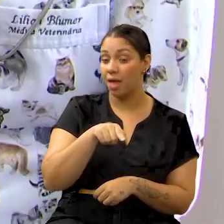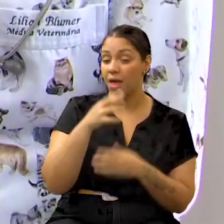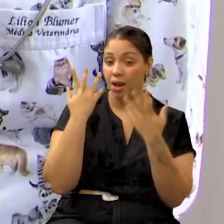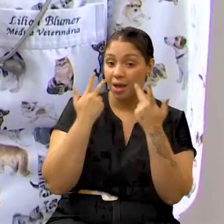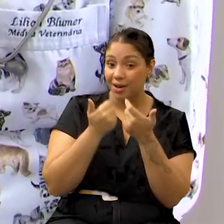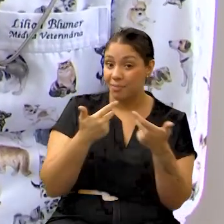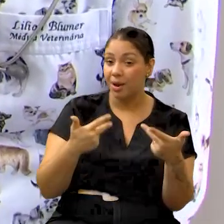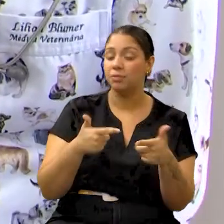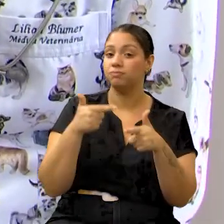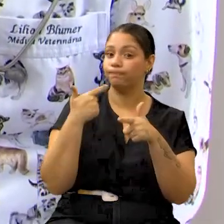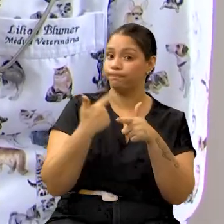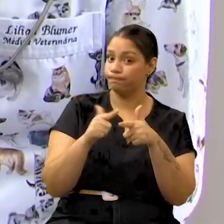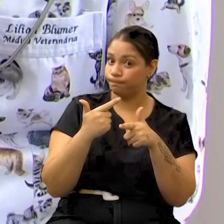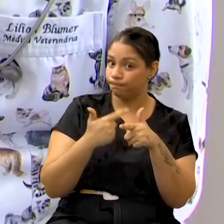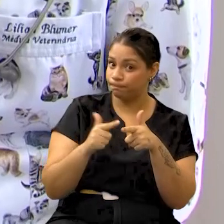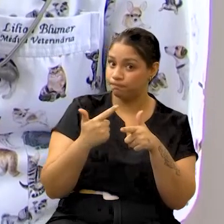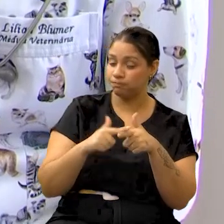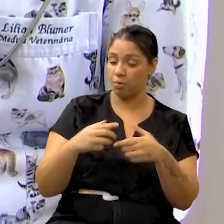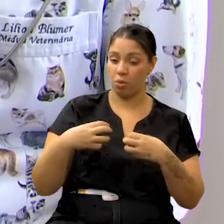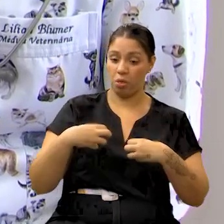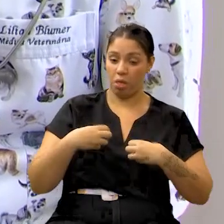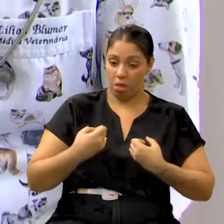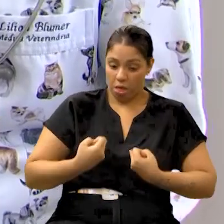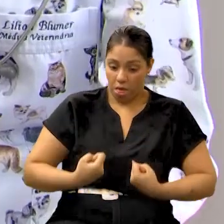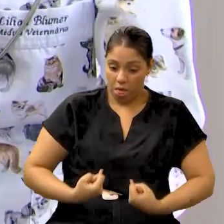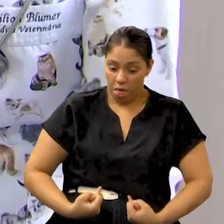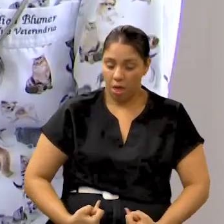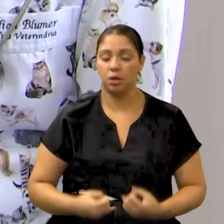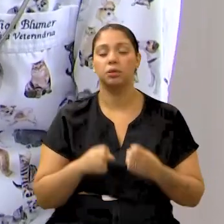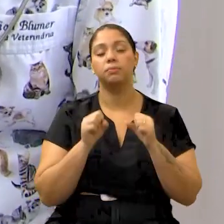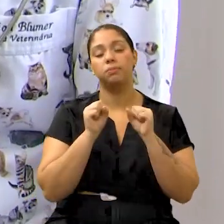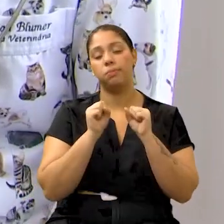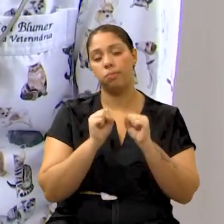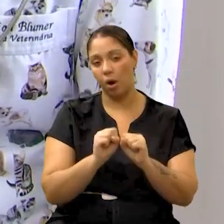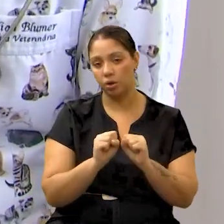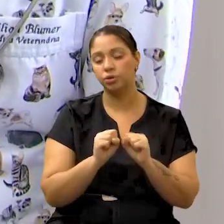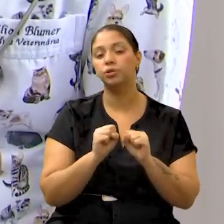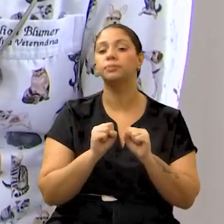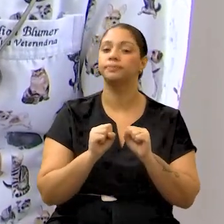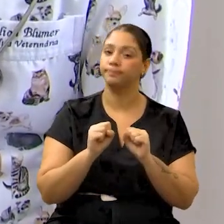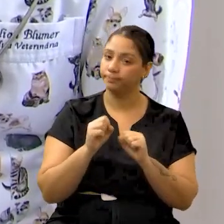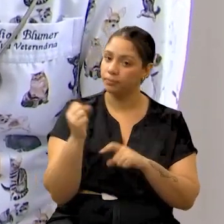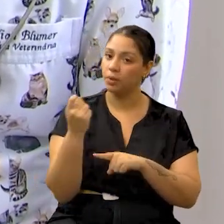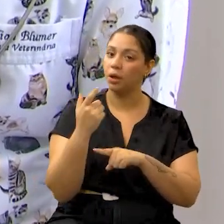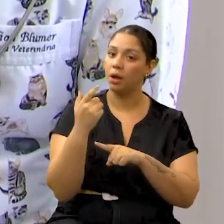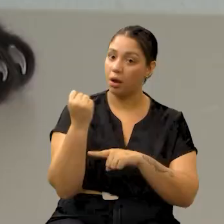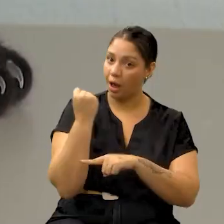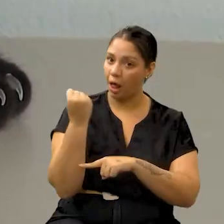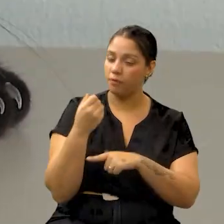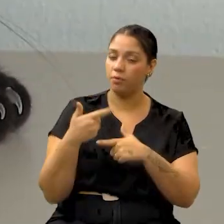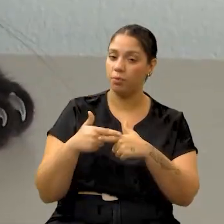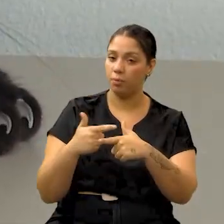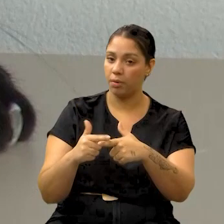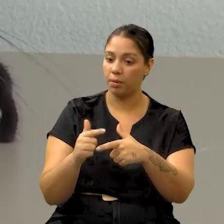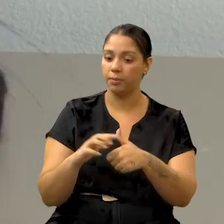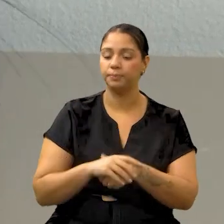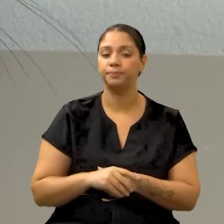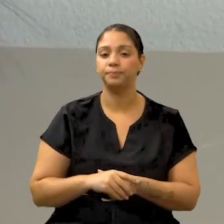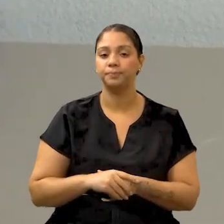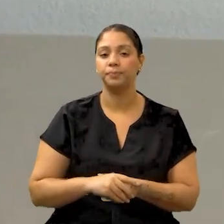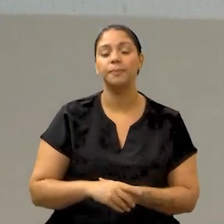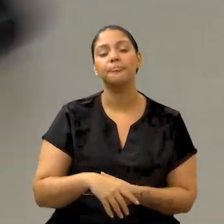um processo agudo de injúria renal e aí ele pode se tornar um paciente crônico. Lília, a gente viu